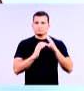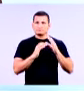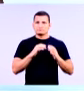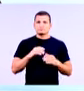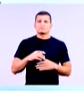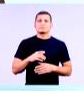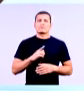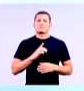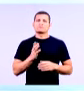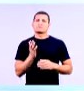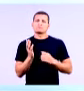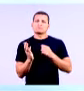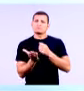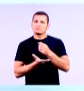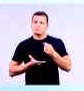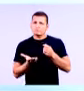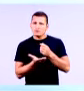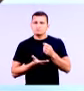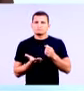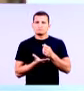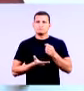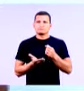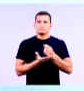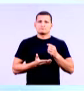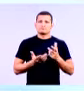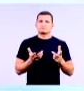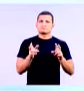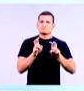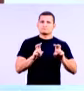serviram de base para se ver o computador com